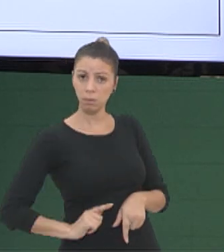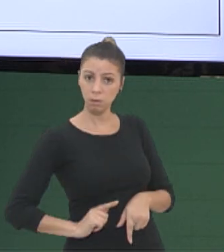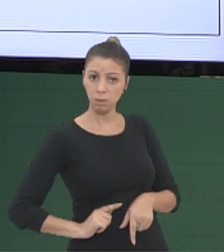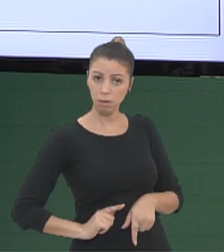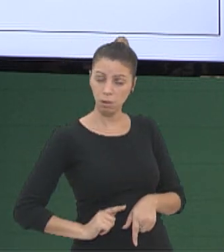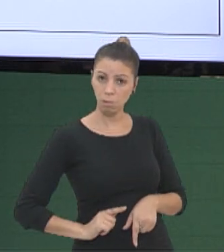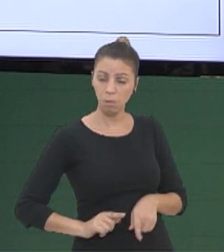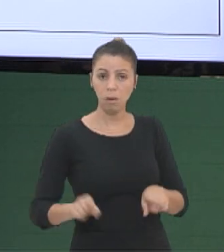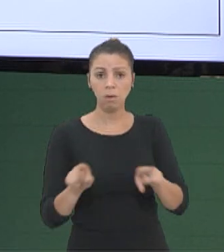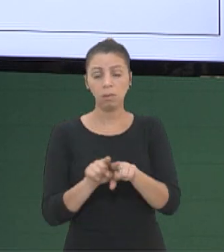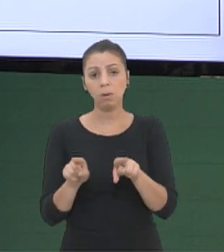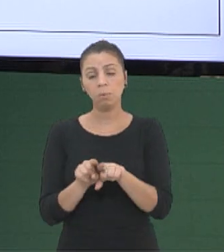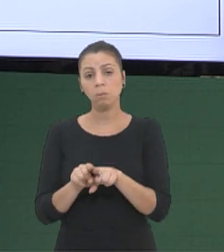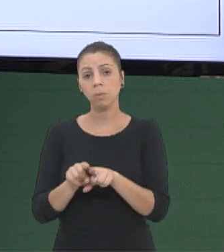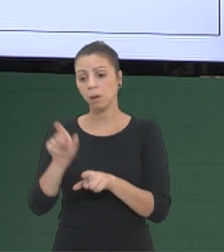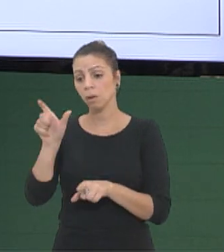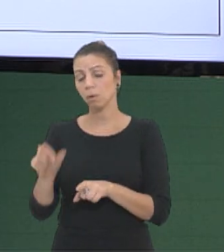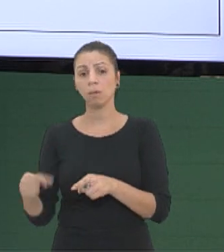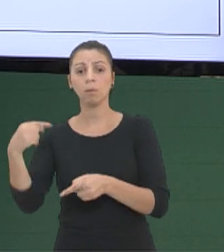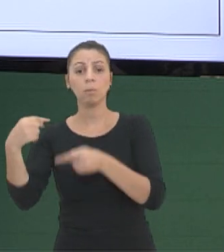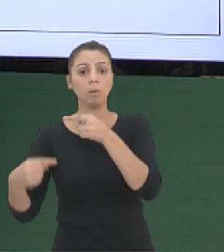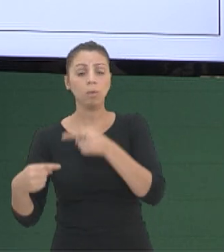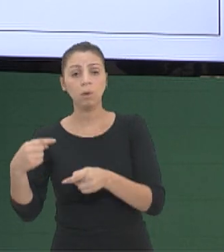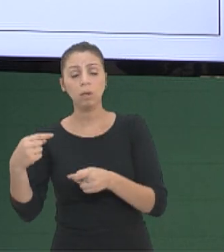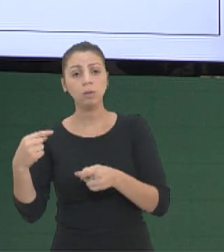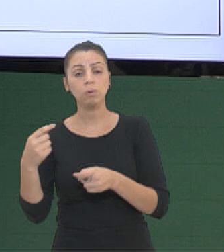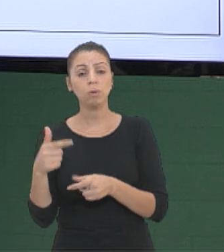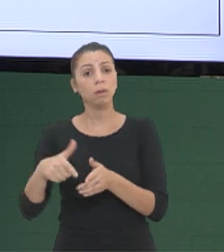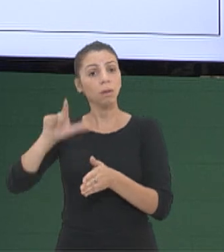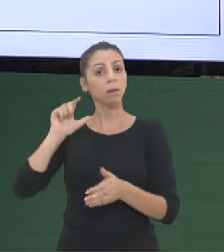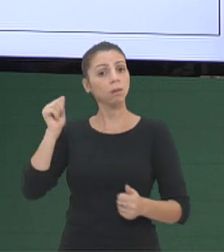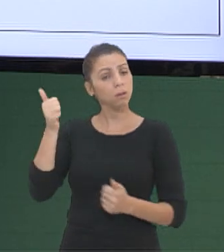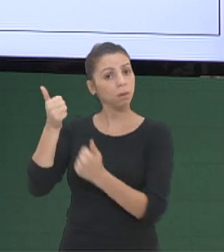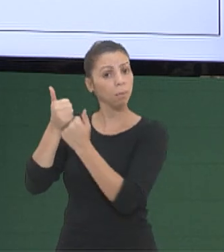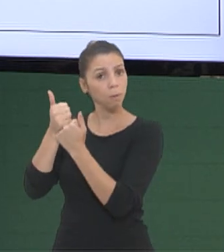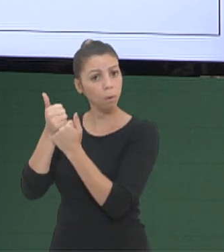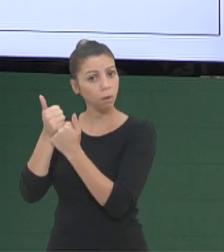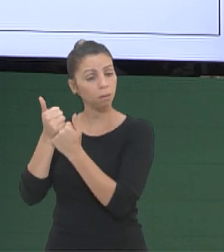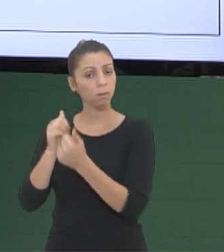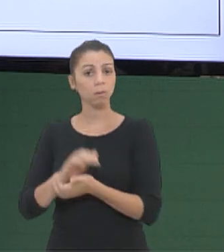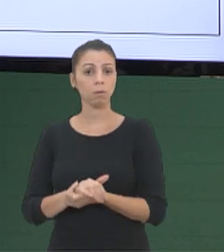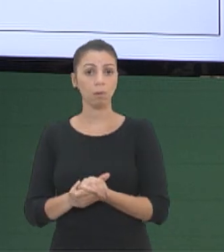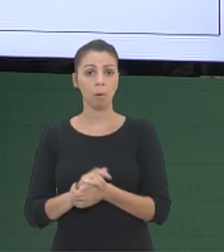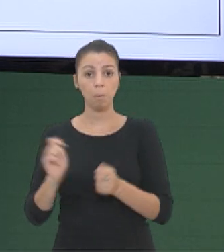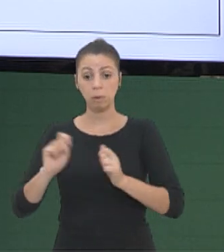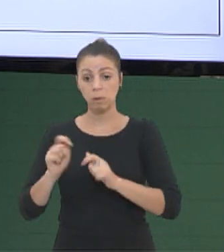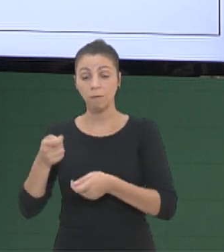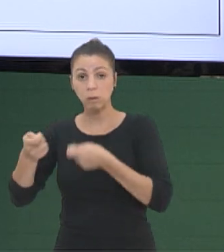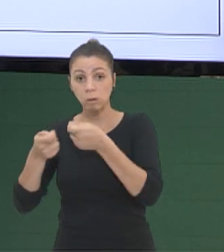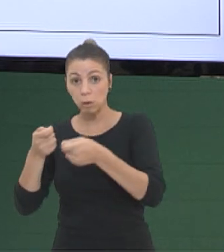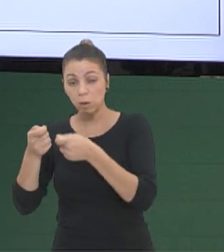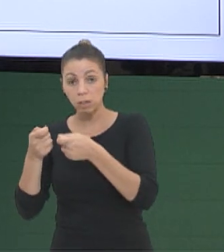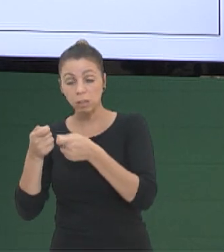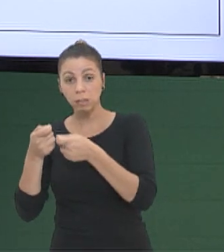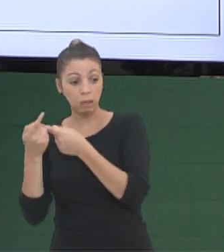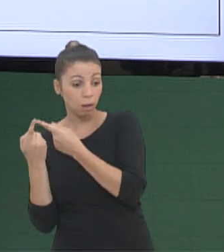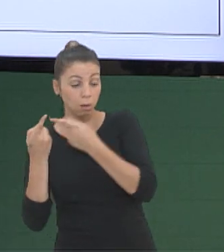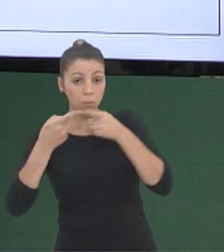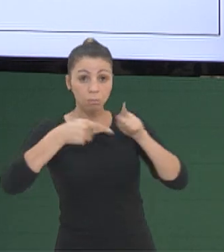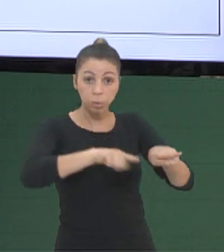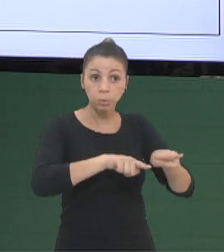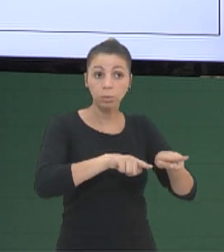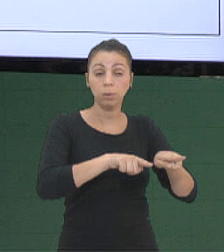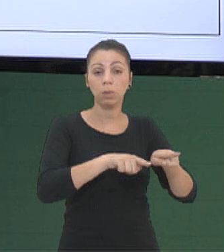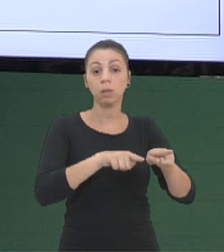antigamente haviam sido seus parceiros, eles perceberam que deveriam então se organizar para derrubá-lo do poder. Então aí